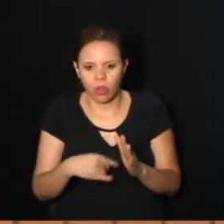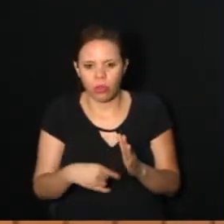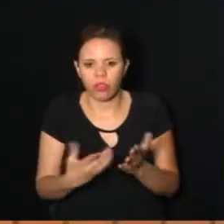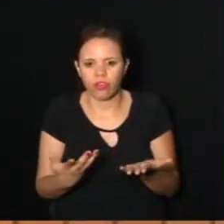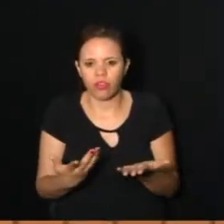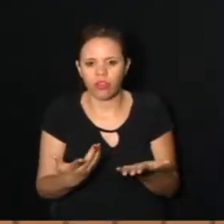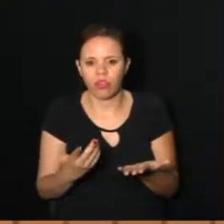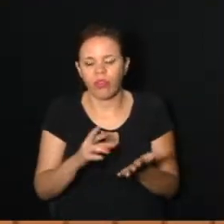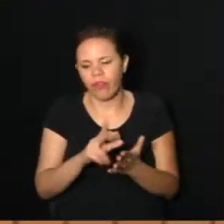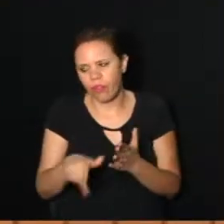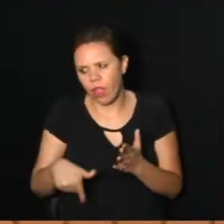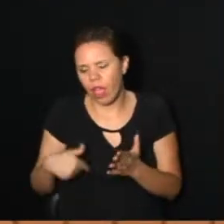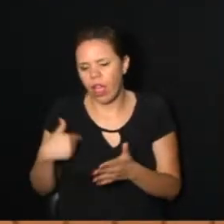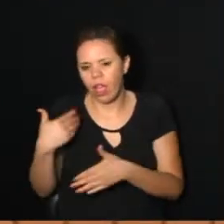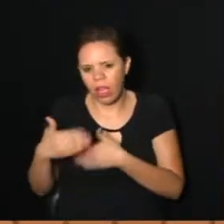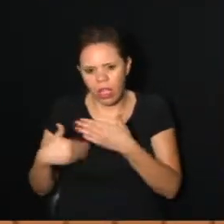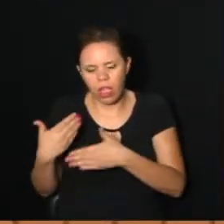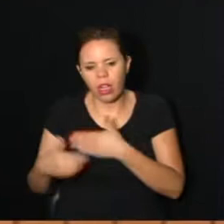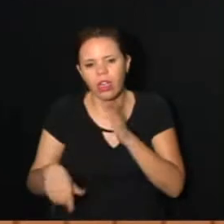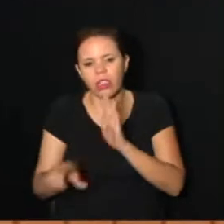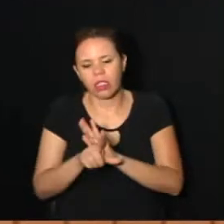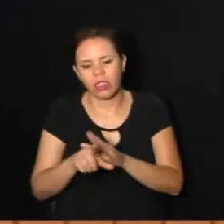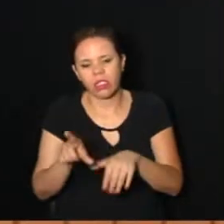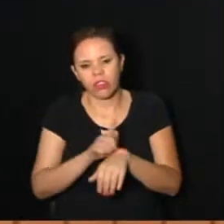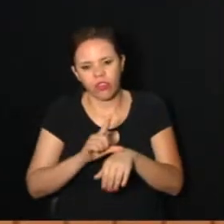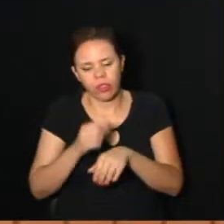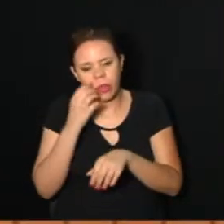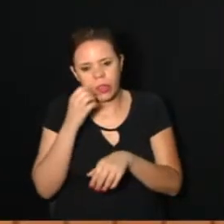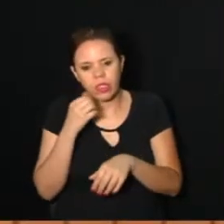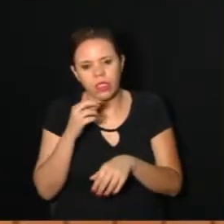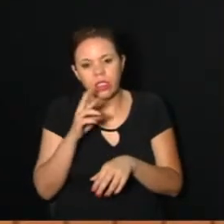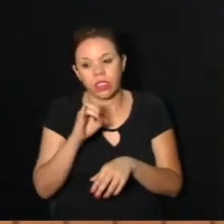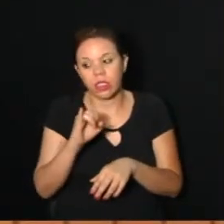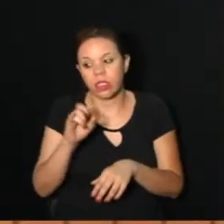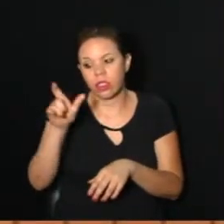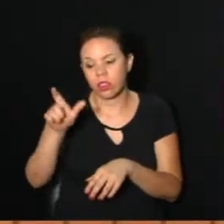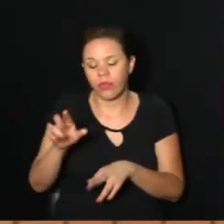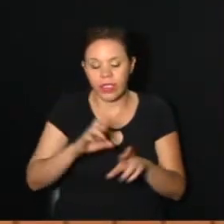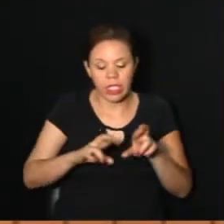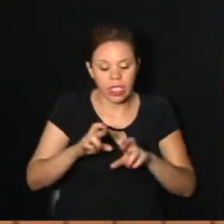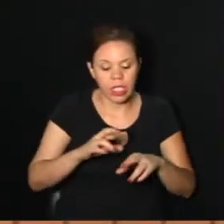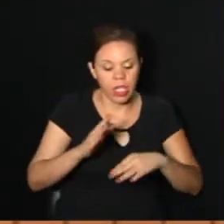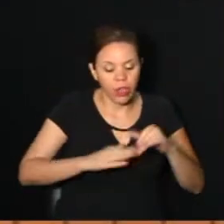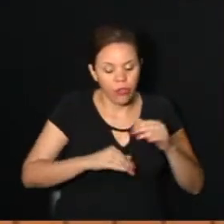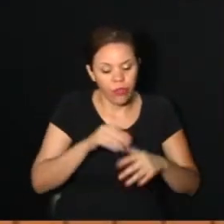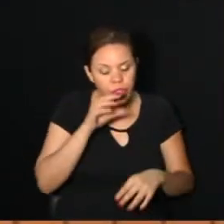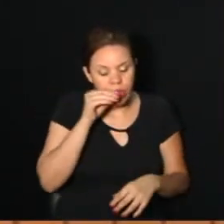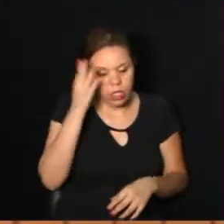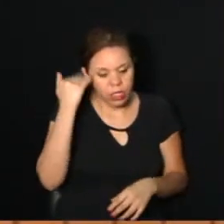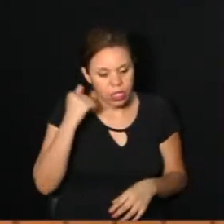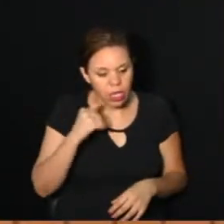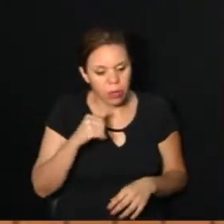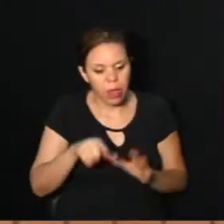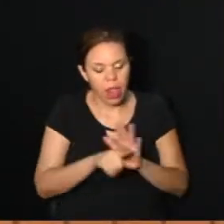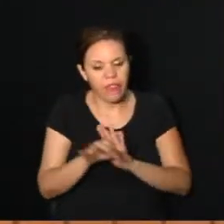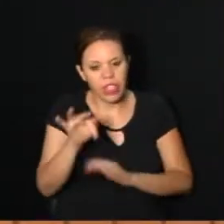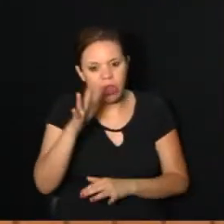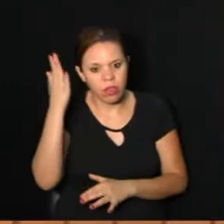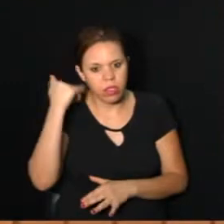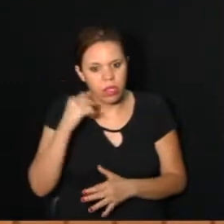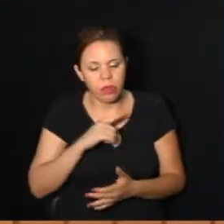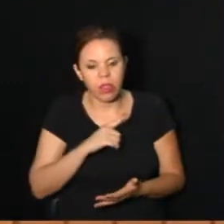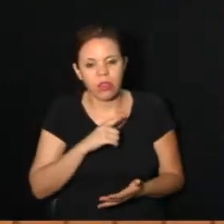outras legislações. Não tem que cobrar isso, o seu fiscal sabe. A lei federal sabe, nós podemos até colocar na